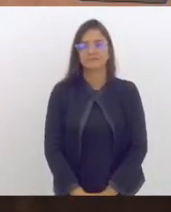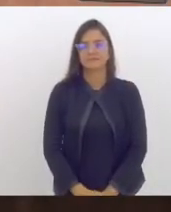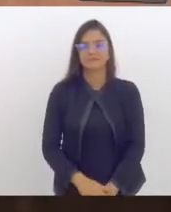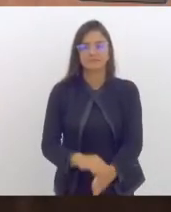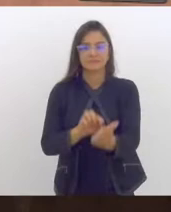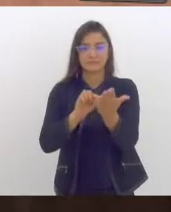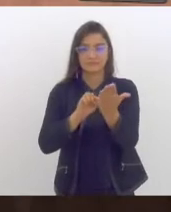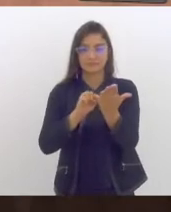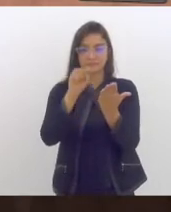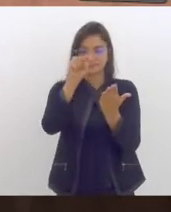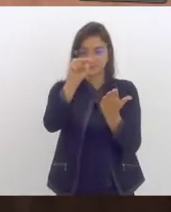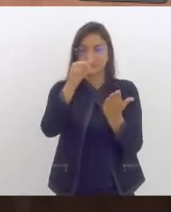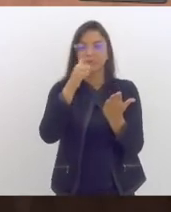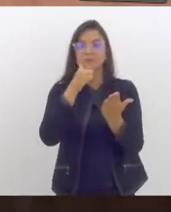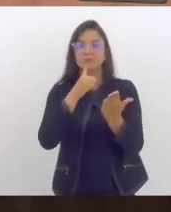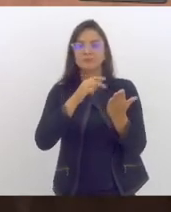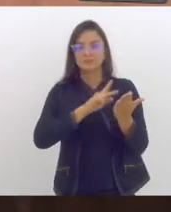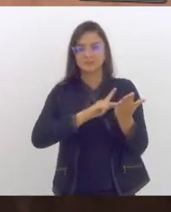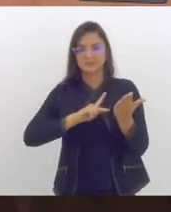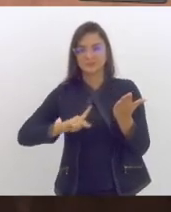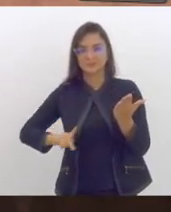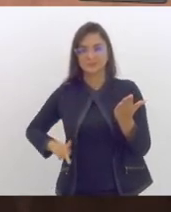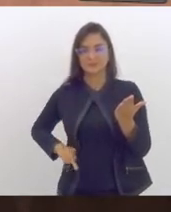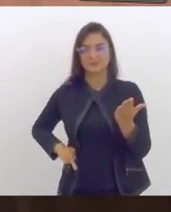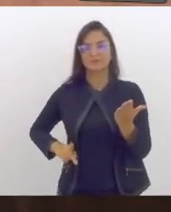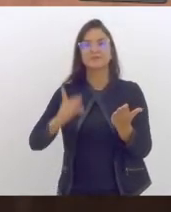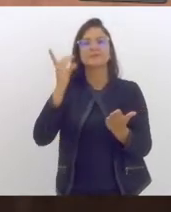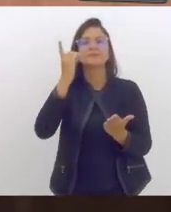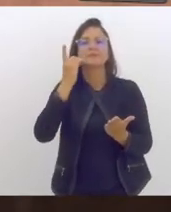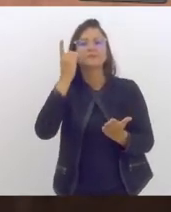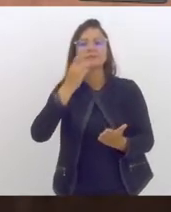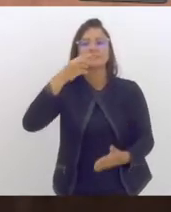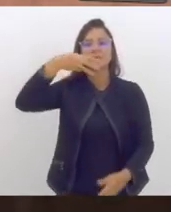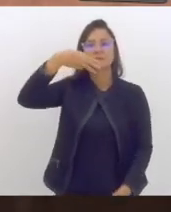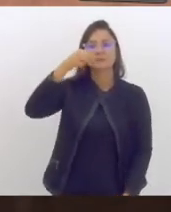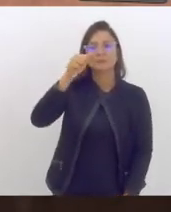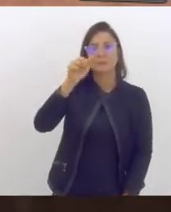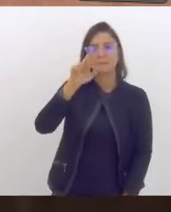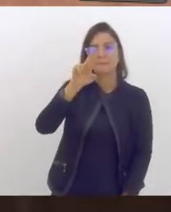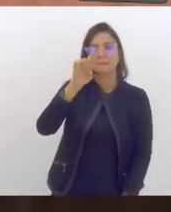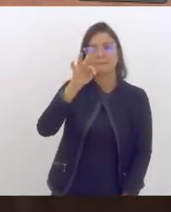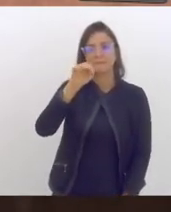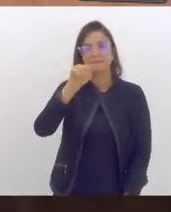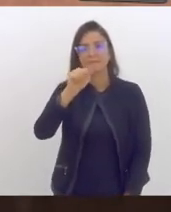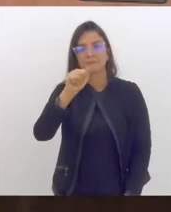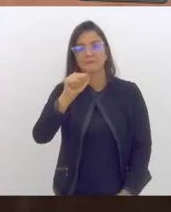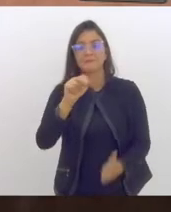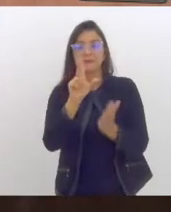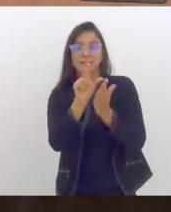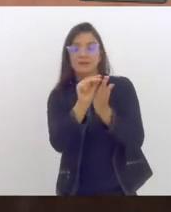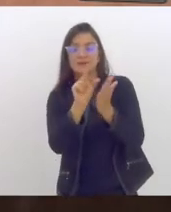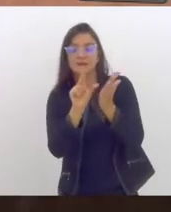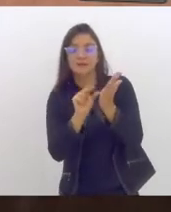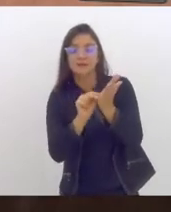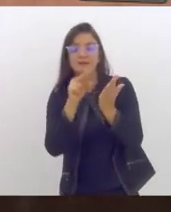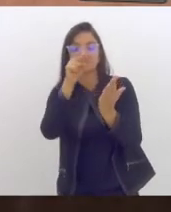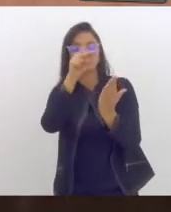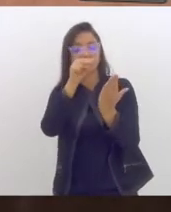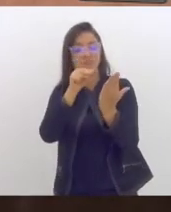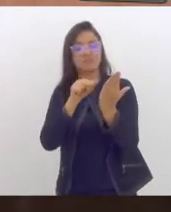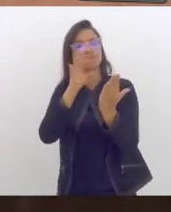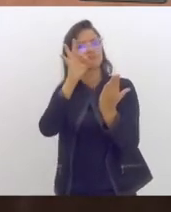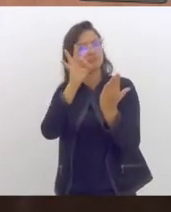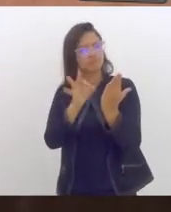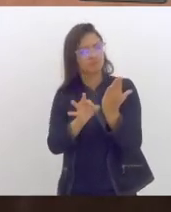Senhora presidente, deputada Marta Rocha, a ata reflete com exatidão